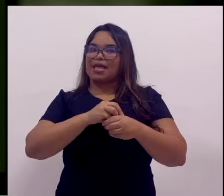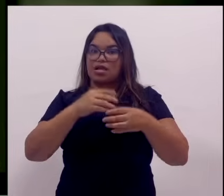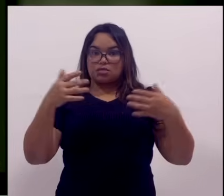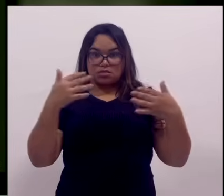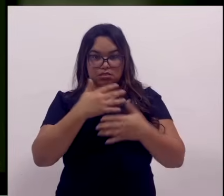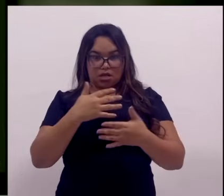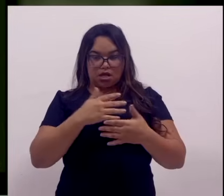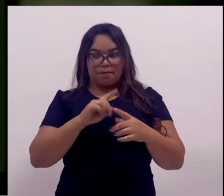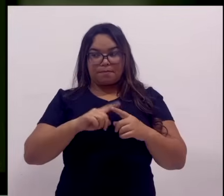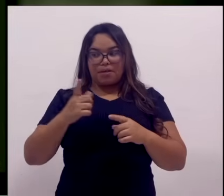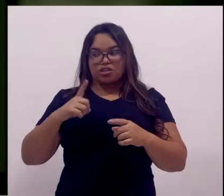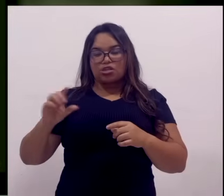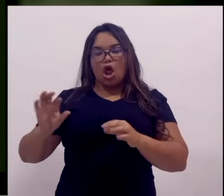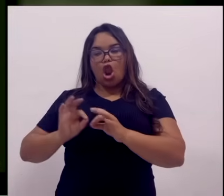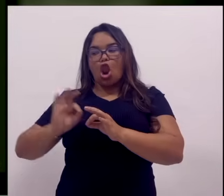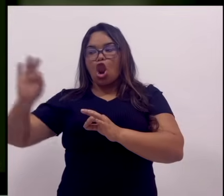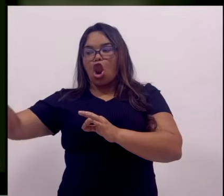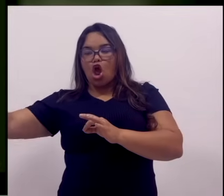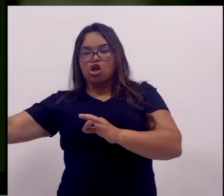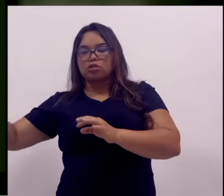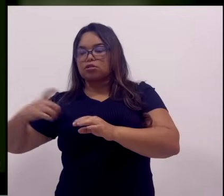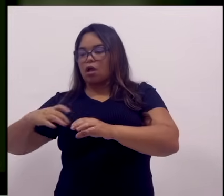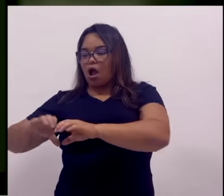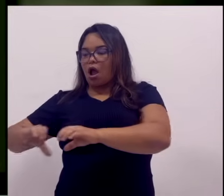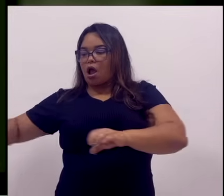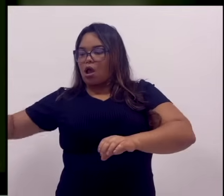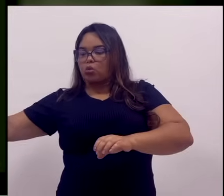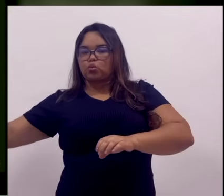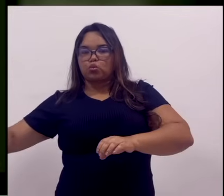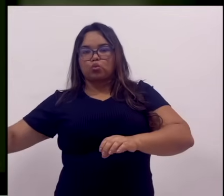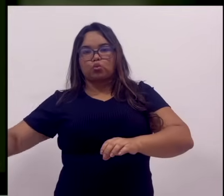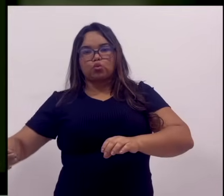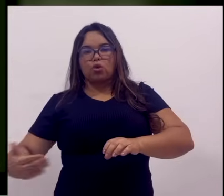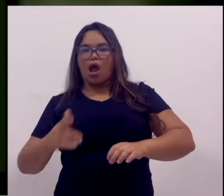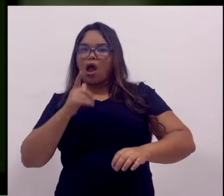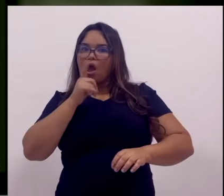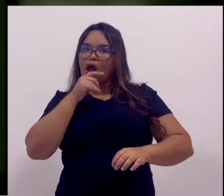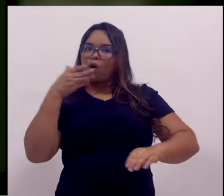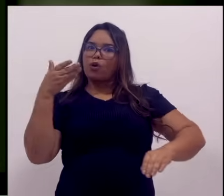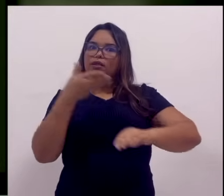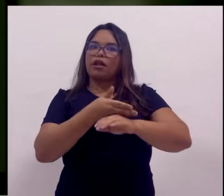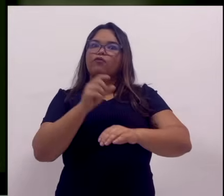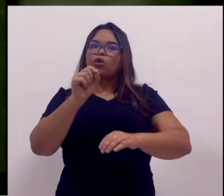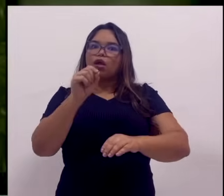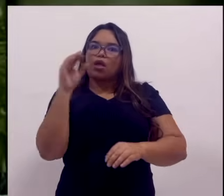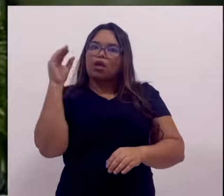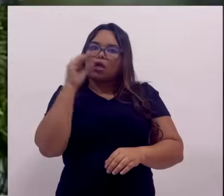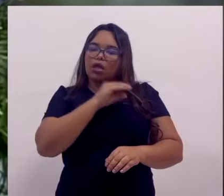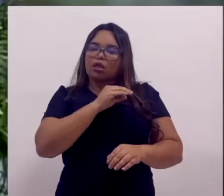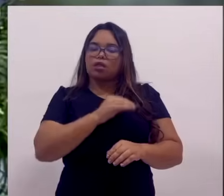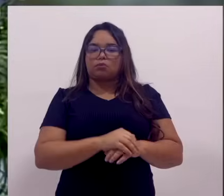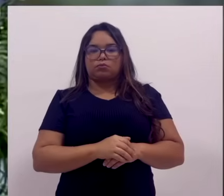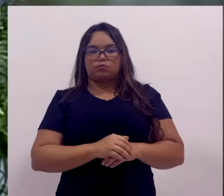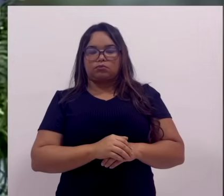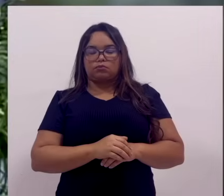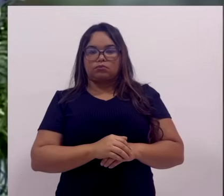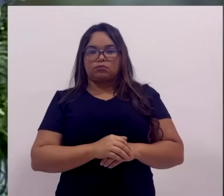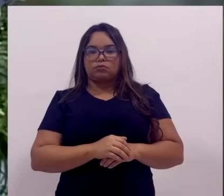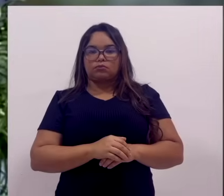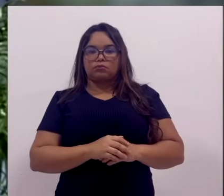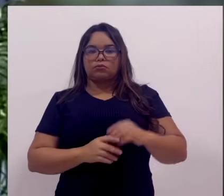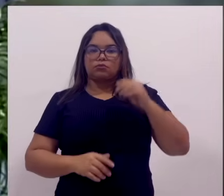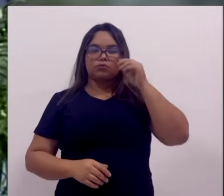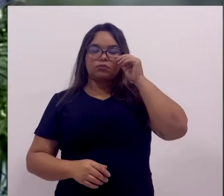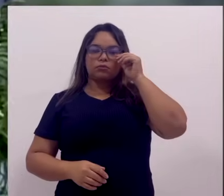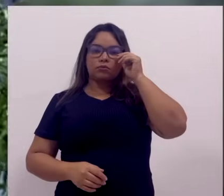termais. Mas não havia águas termais em Laodiceia. Eles levavam a água através de canos. A água entrava quente. Era